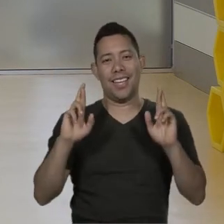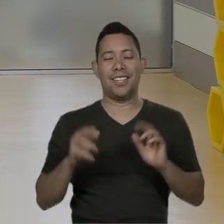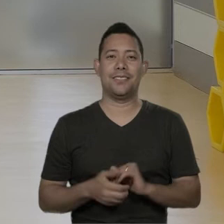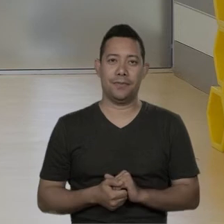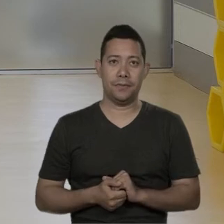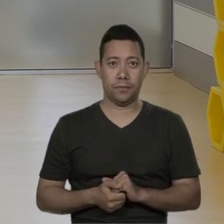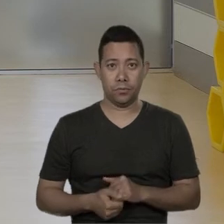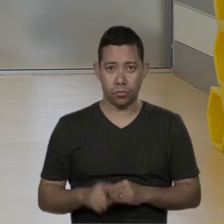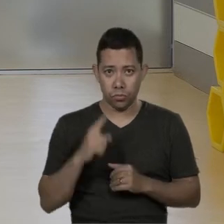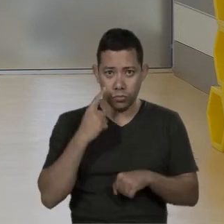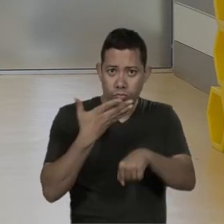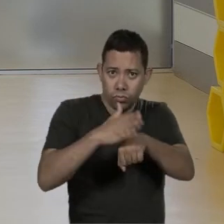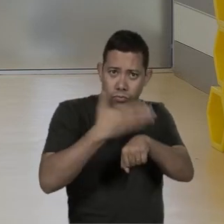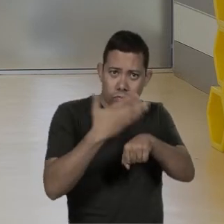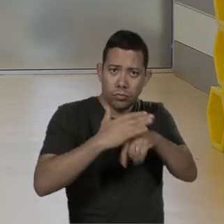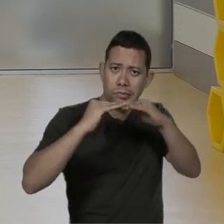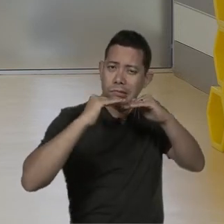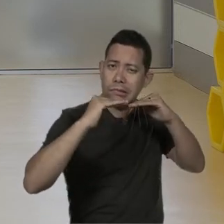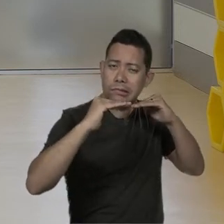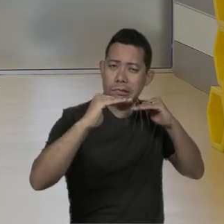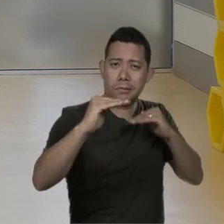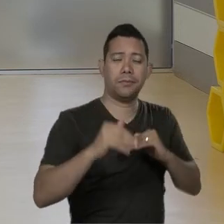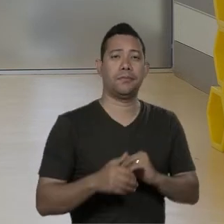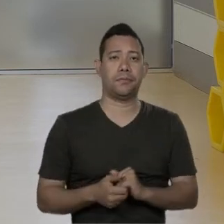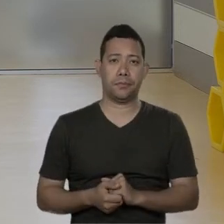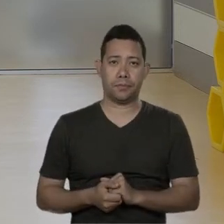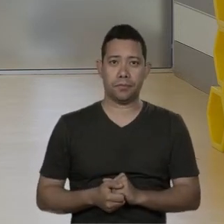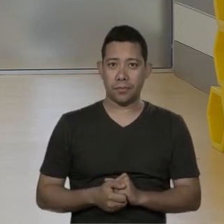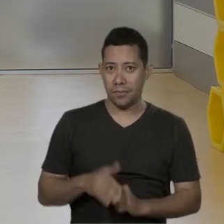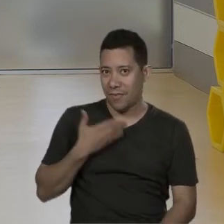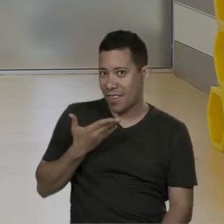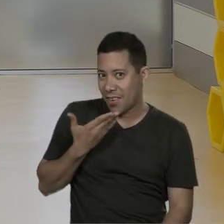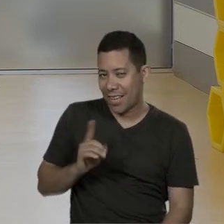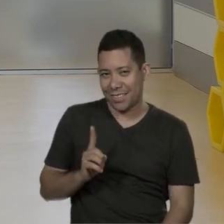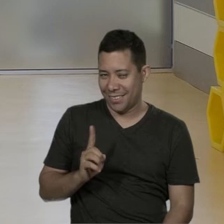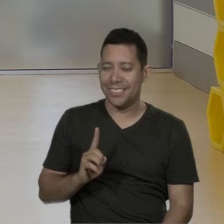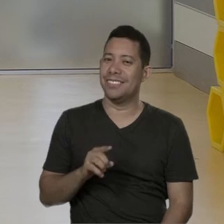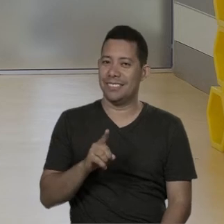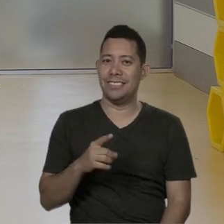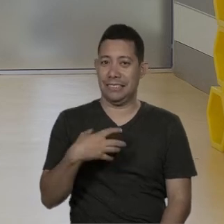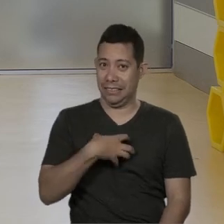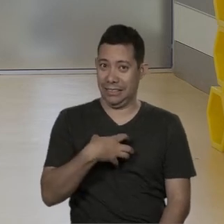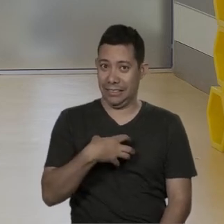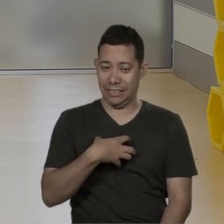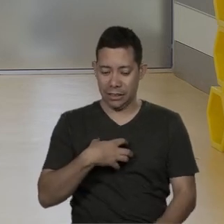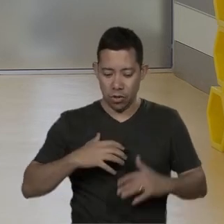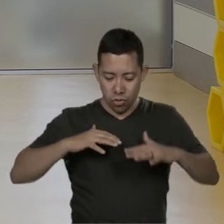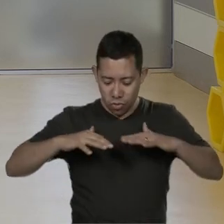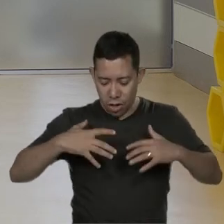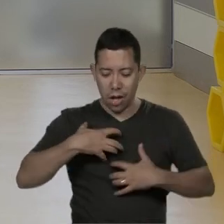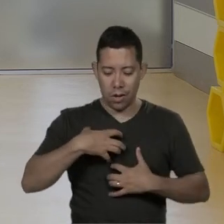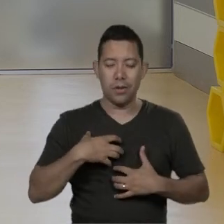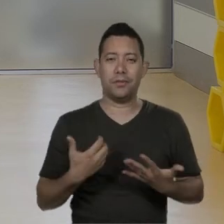treino contínuo não foi nada sossegadinho, né? Espero que vocês tenham sentido essa sensação